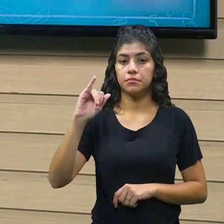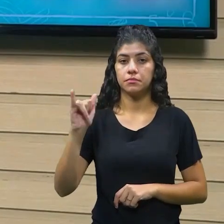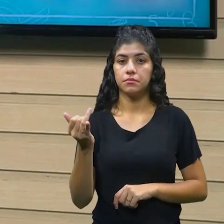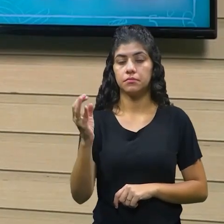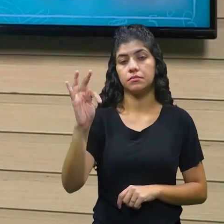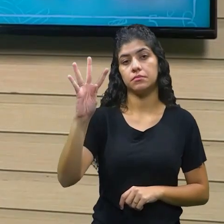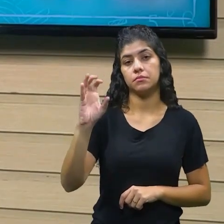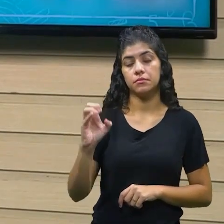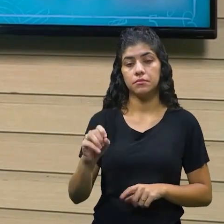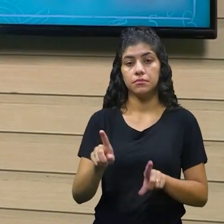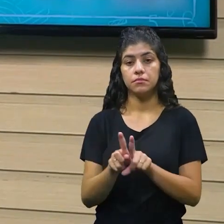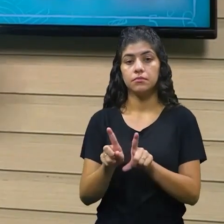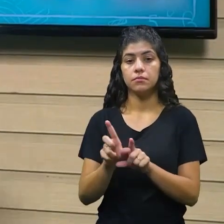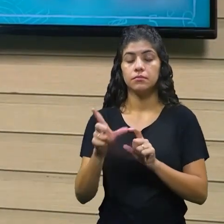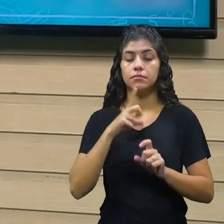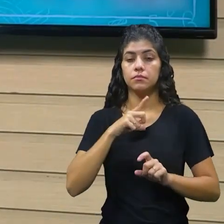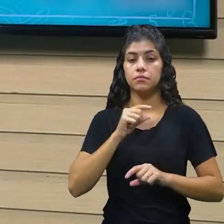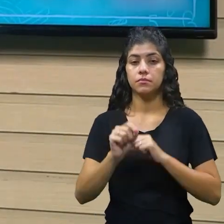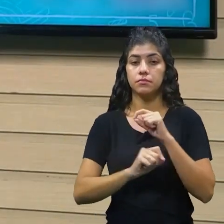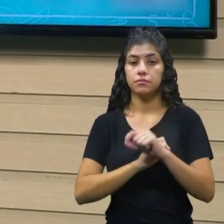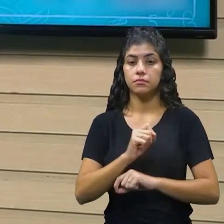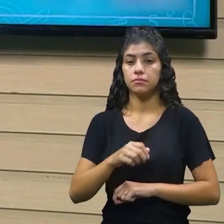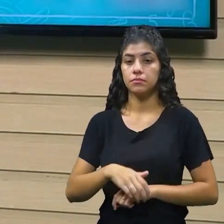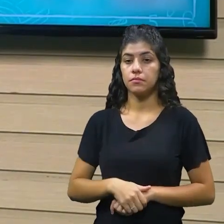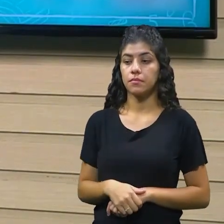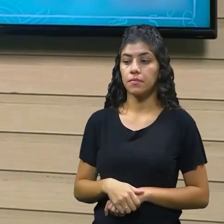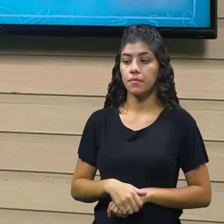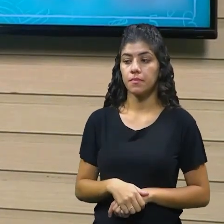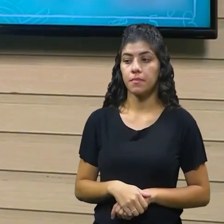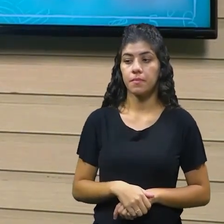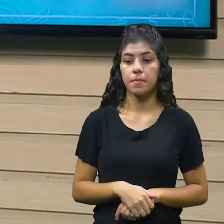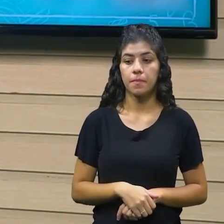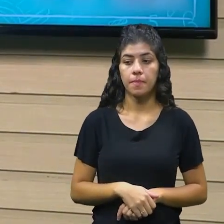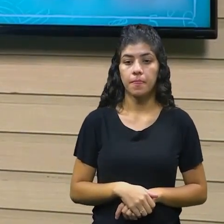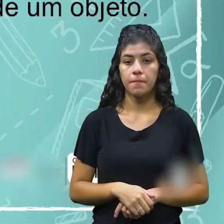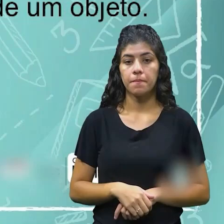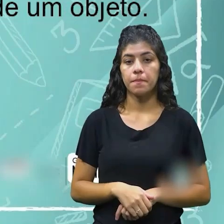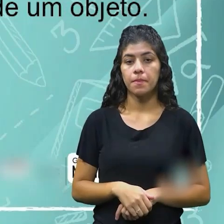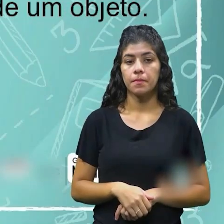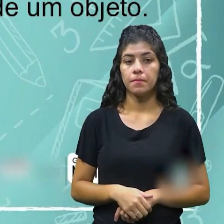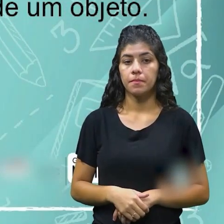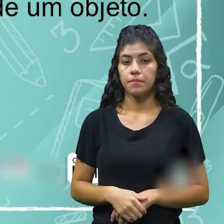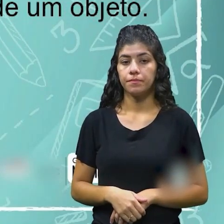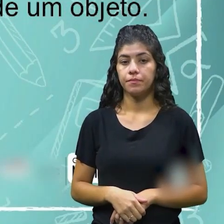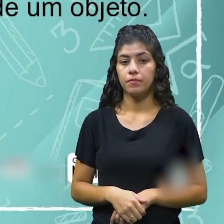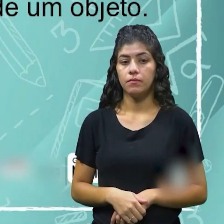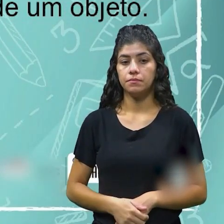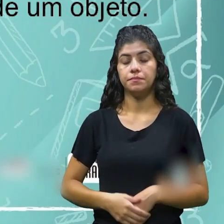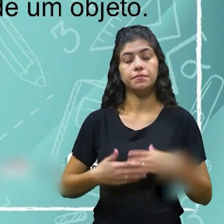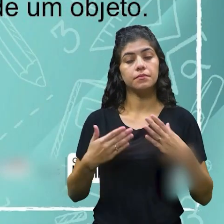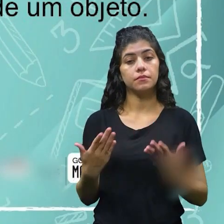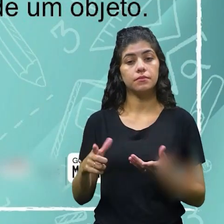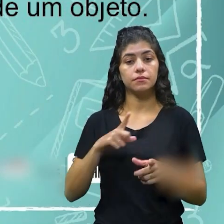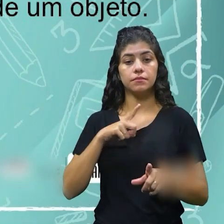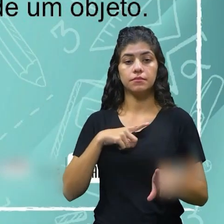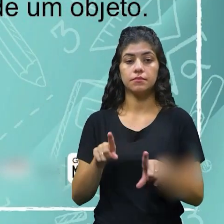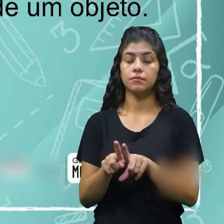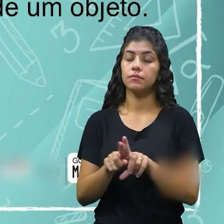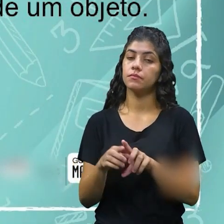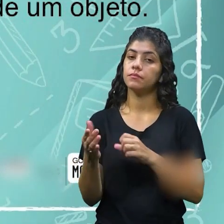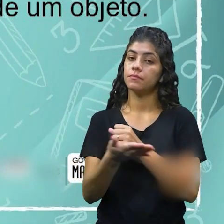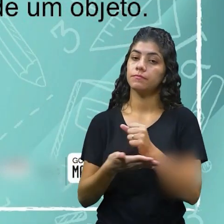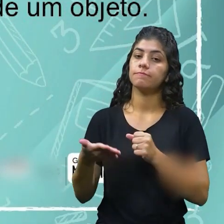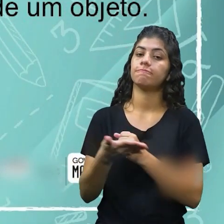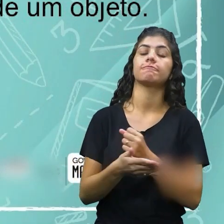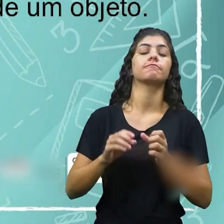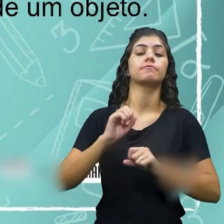momento de repouso e dando um movimento retilíneo do tipo uniforme. E aí a gente tem aqui as forças fundamentais